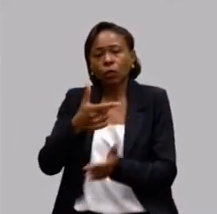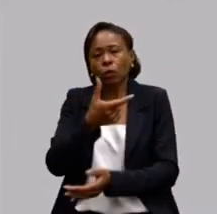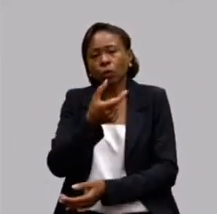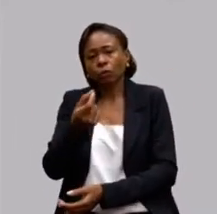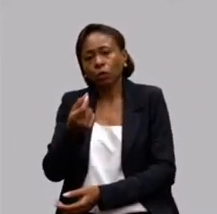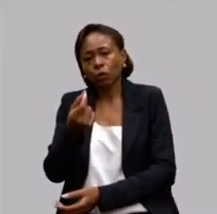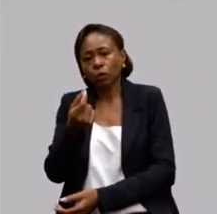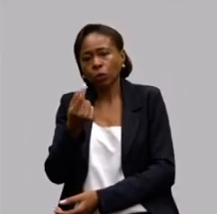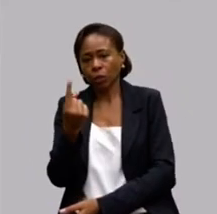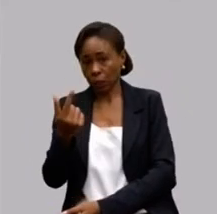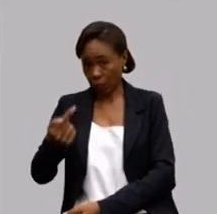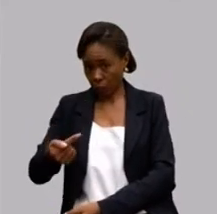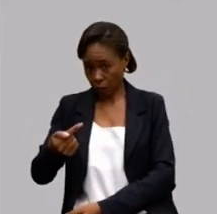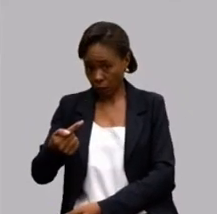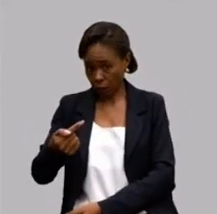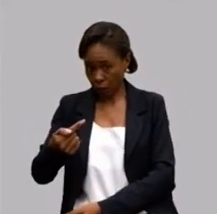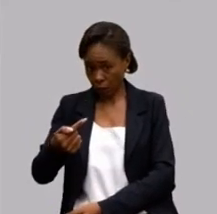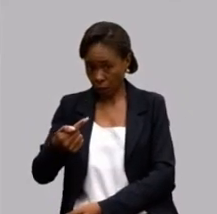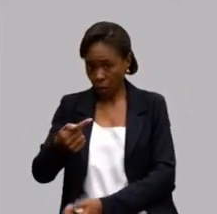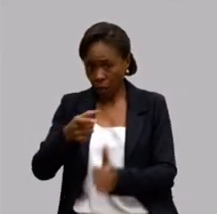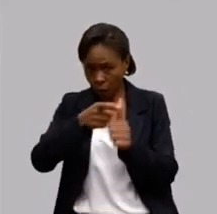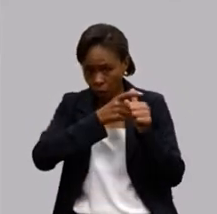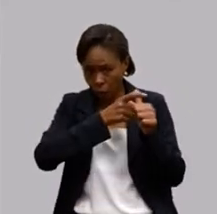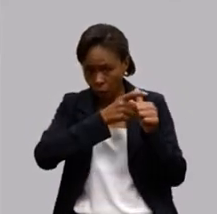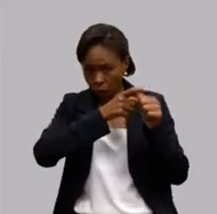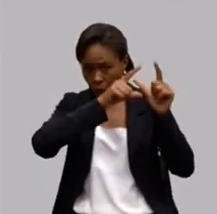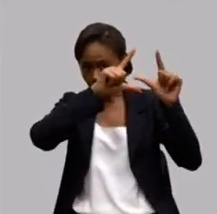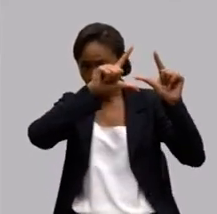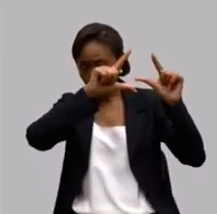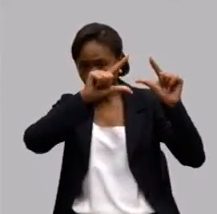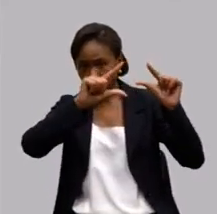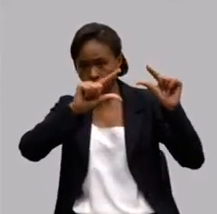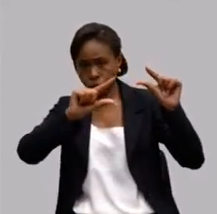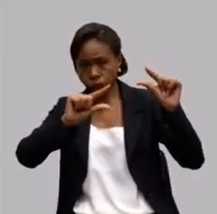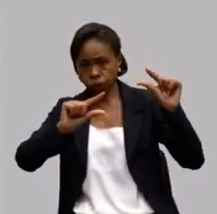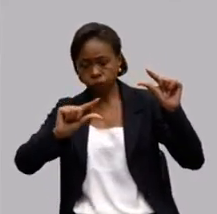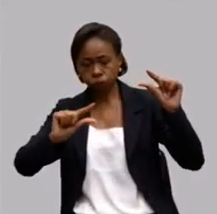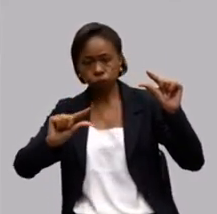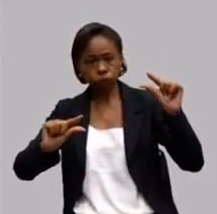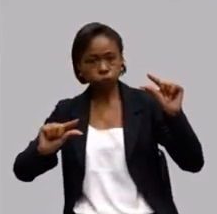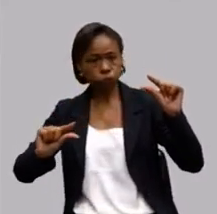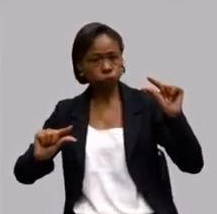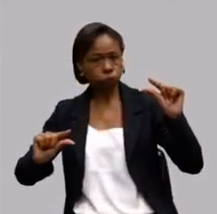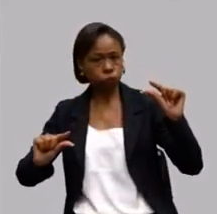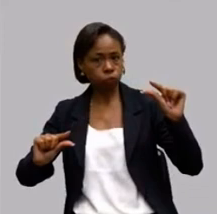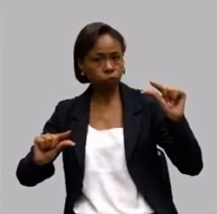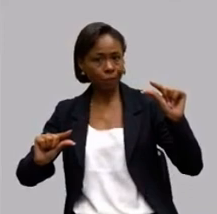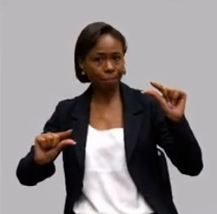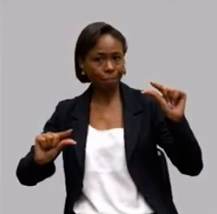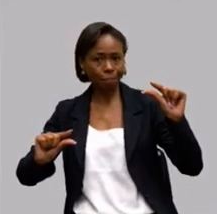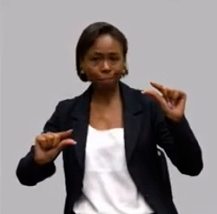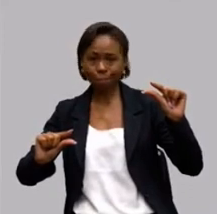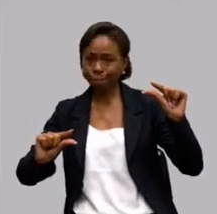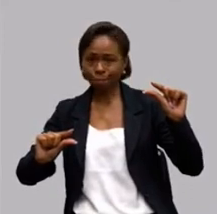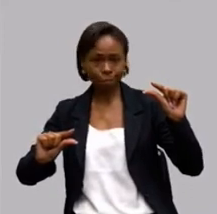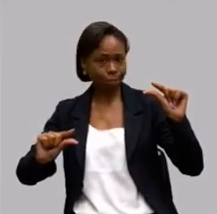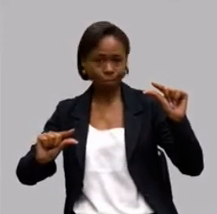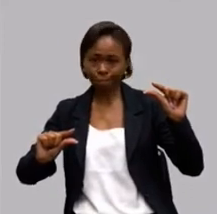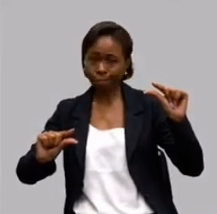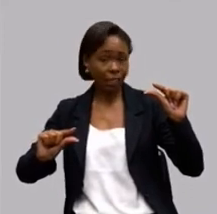2017. E a dívida cai? Ela reduz? Em absoluto. Ela segue